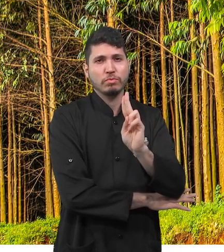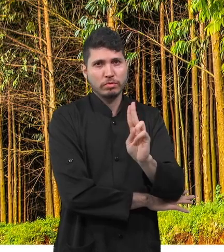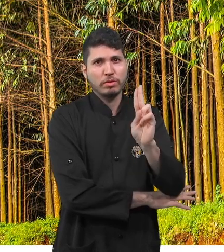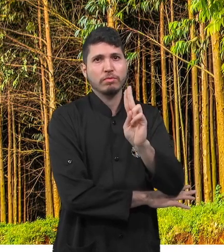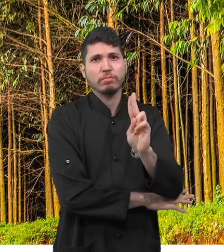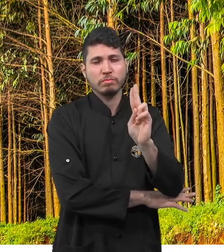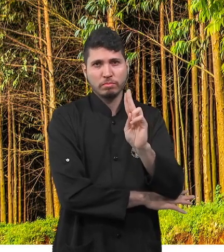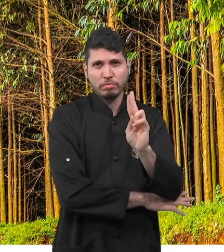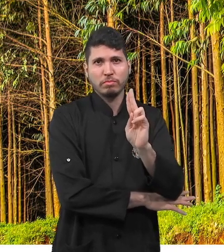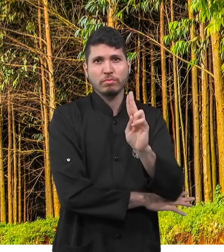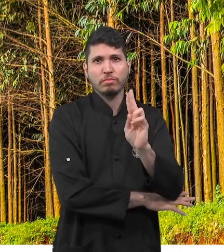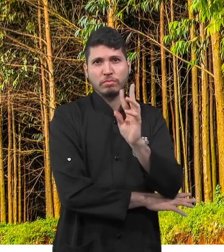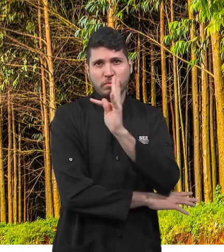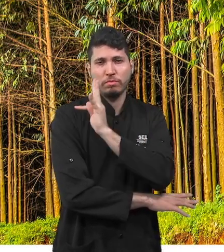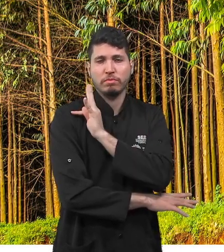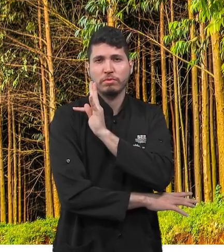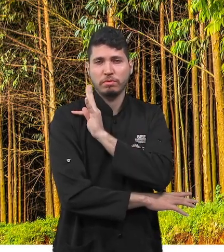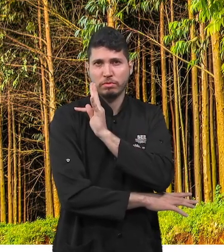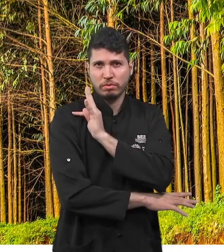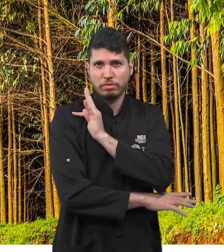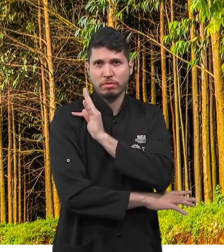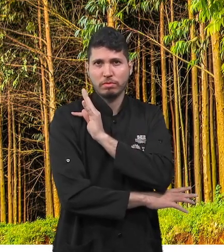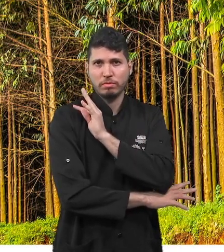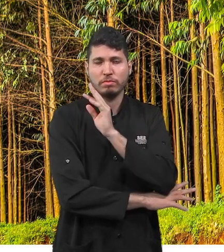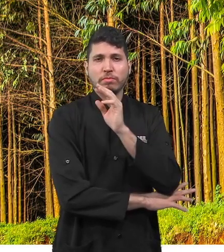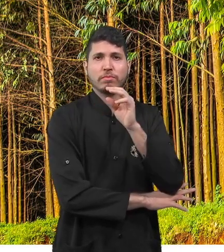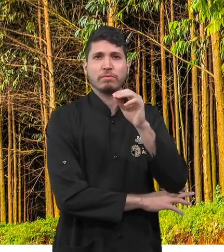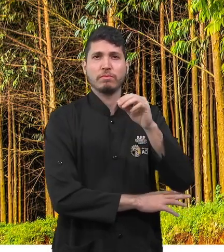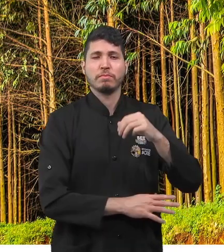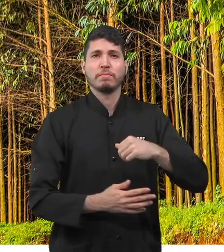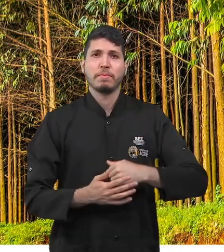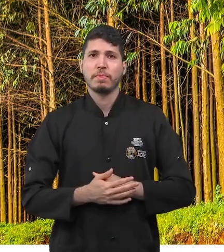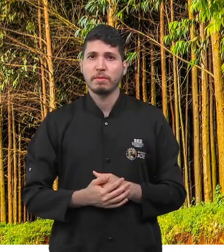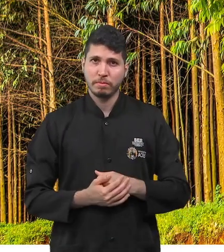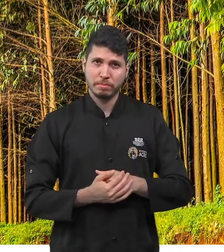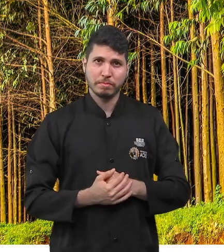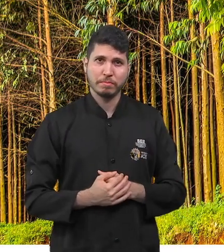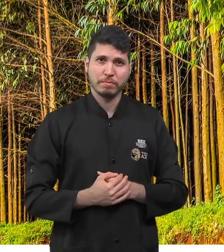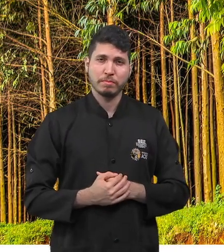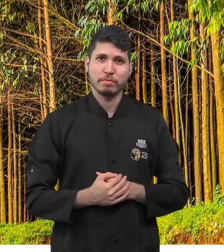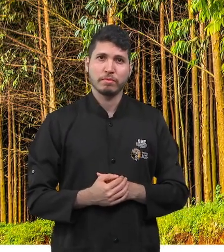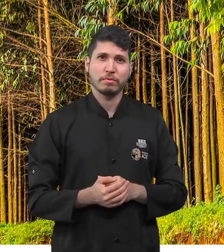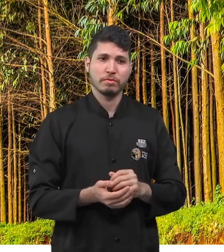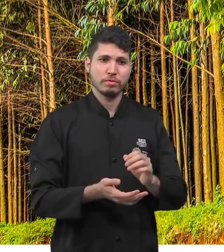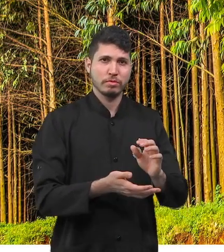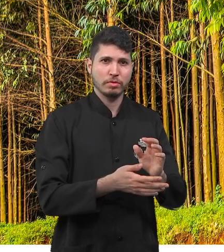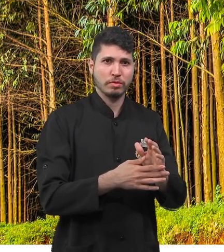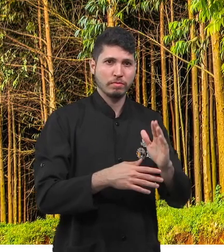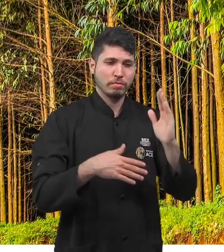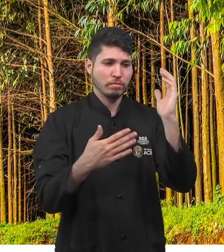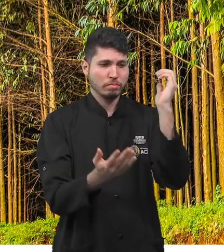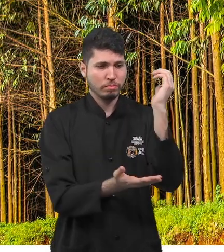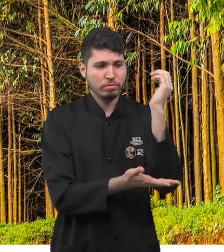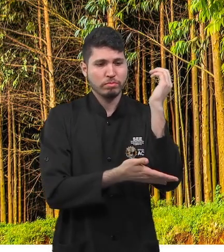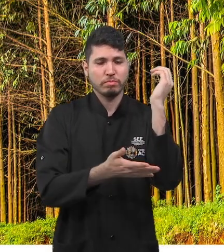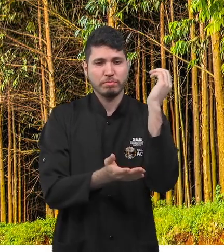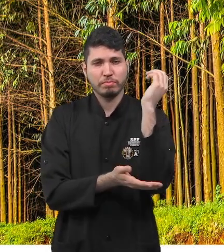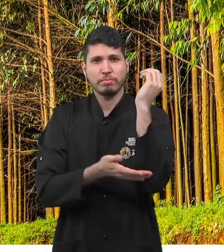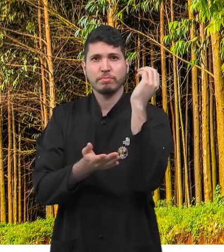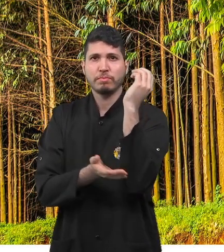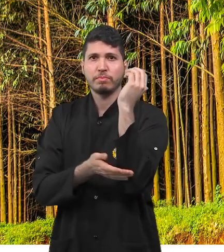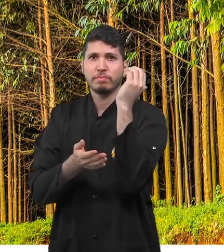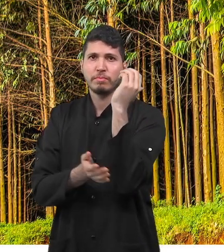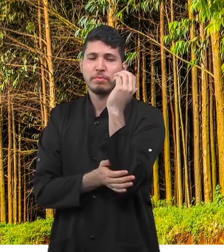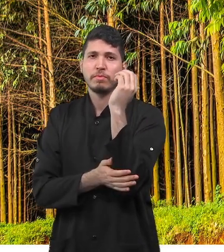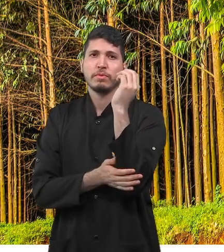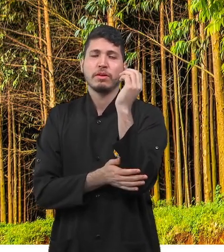onde uma determinada área ela é desmatada para em seguida ser reflorestada com o